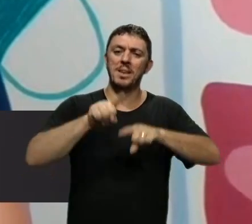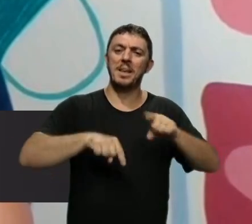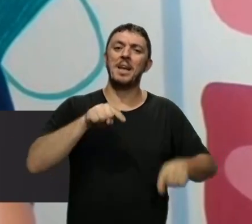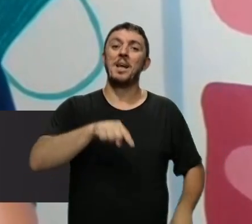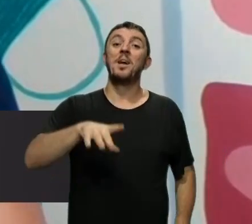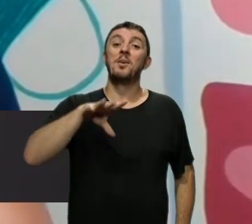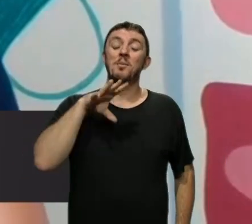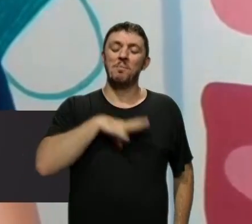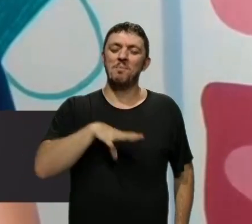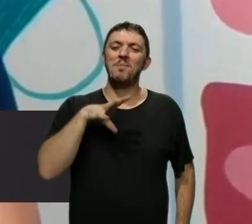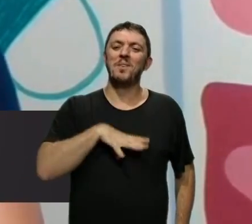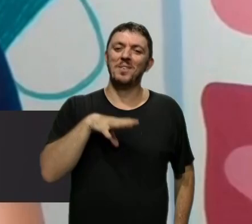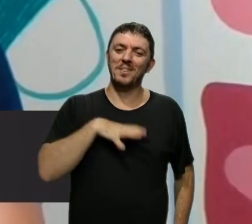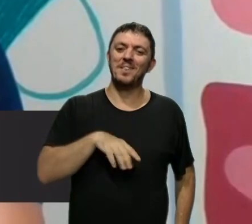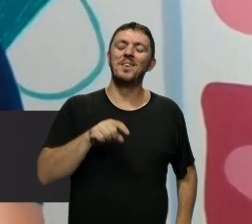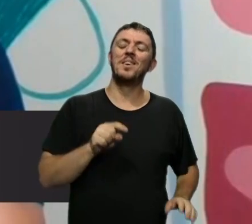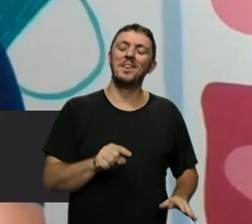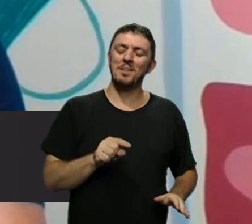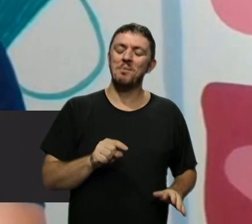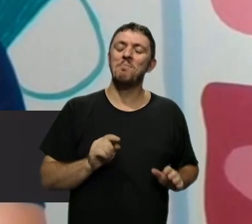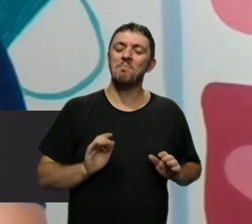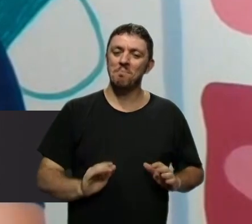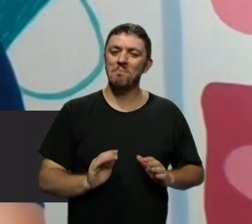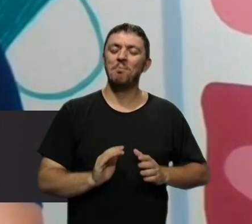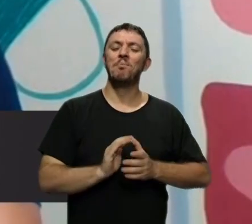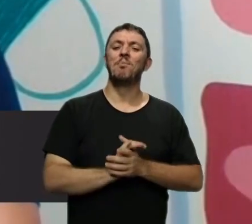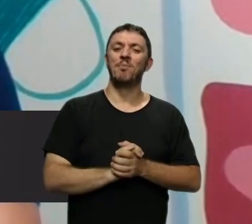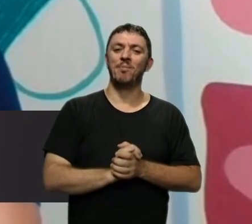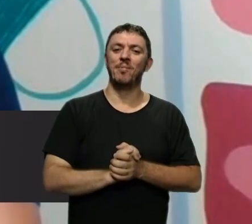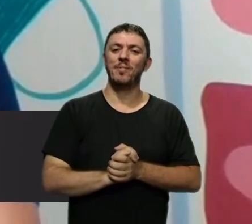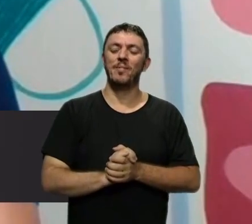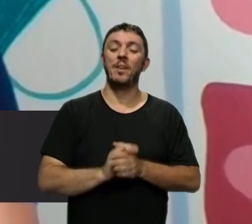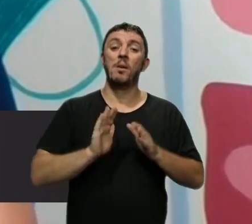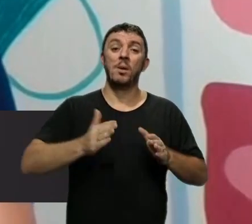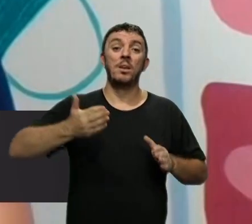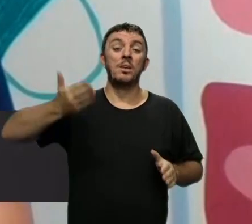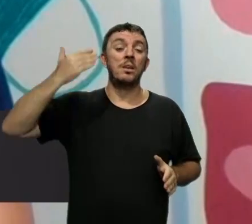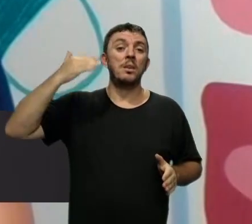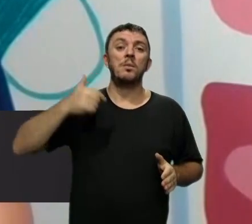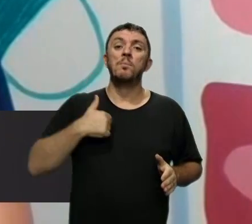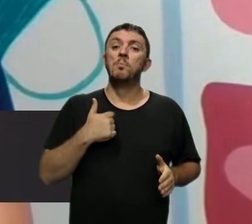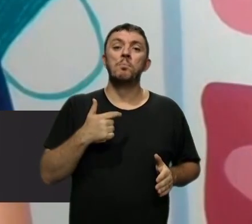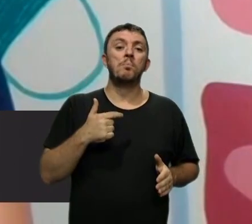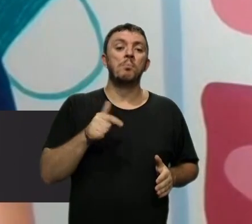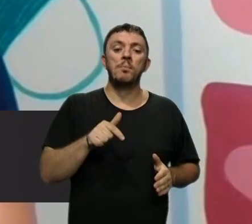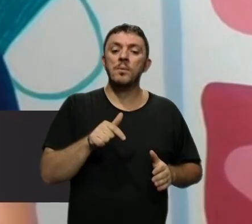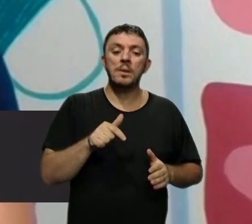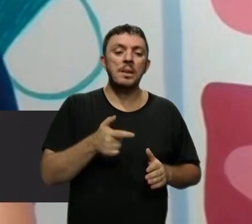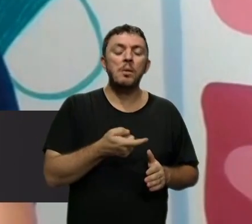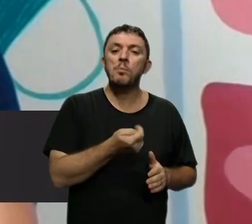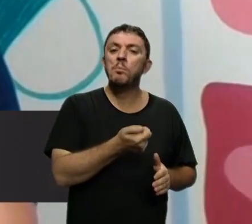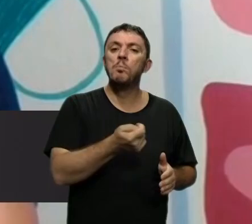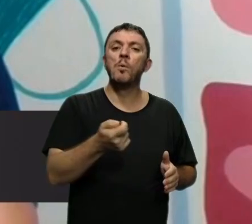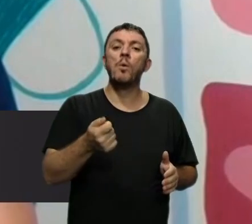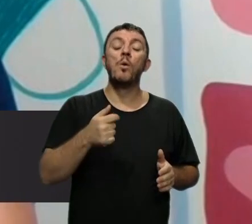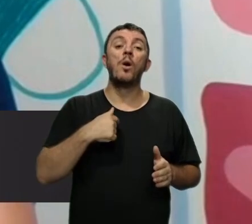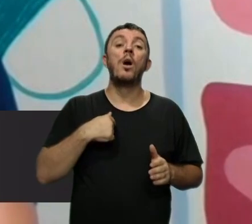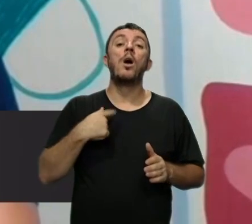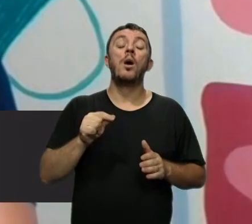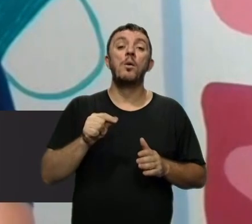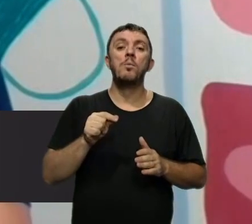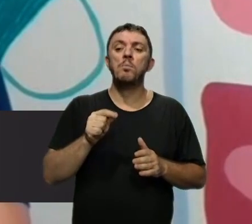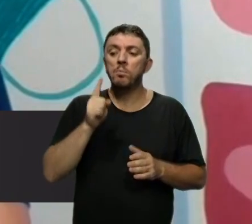português disponível para a gente, mas muitos dos materiais que eu encontrei foram de experiências